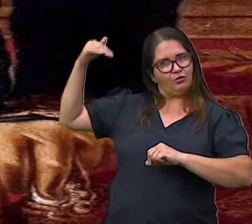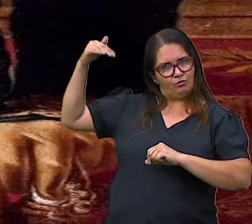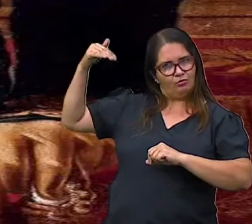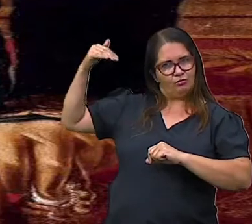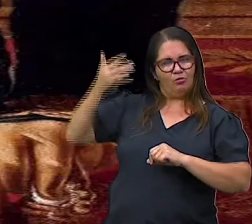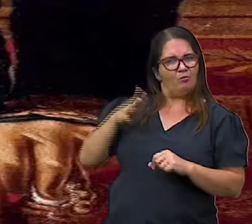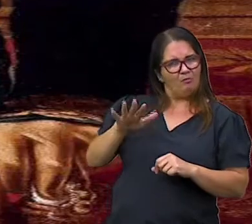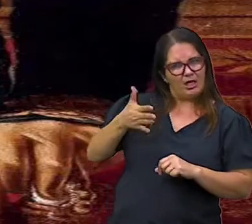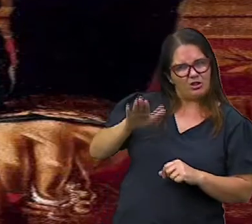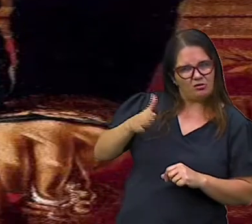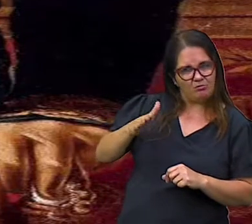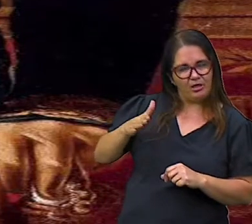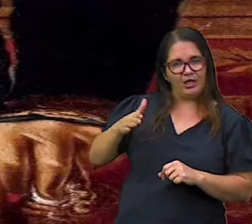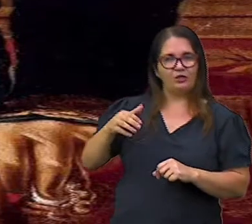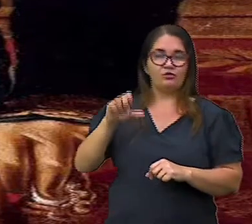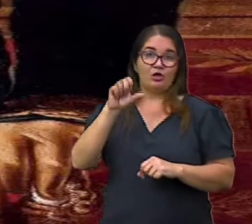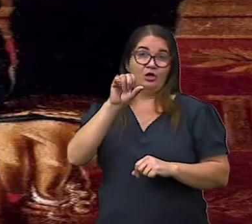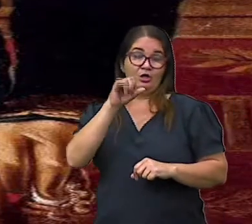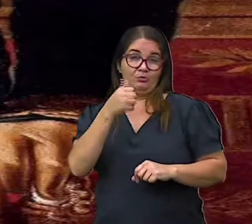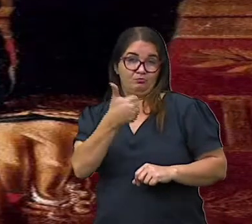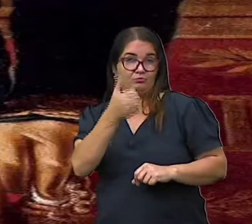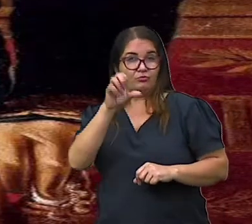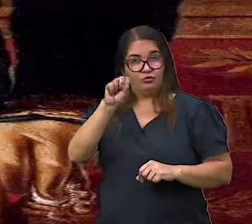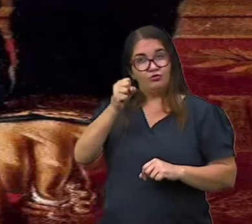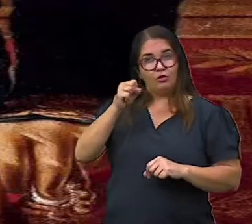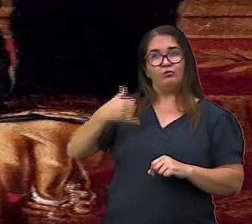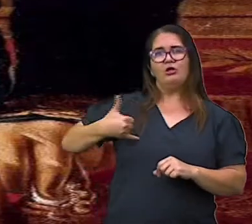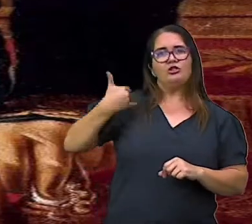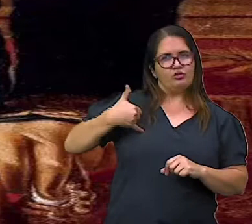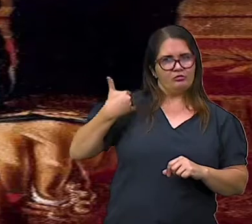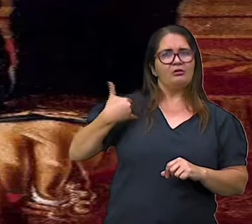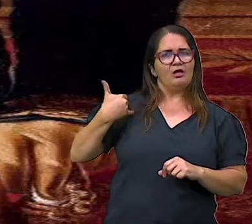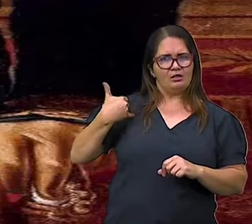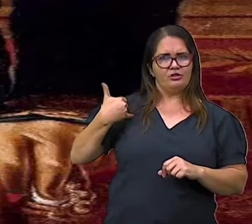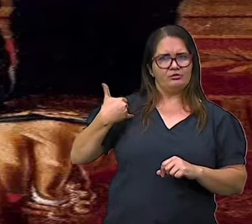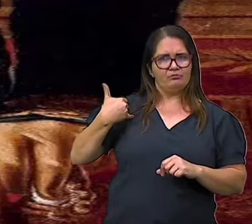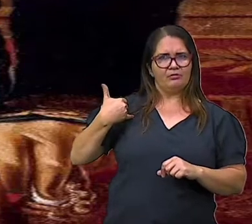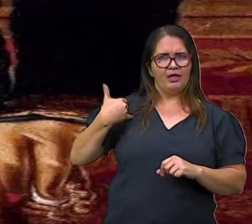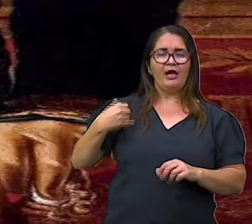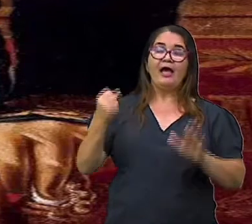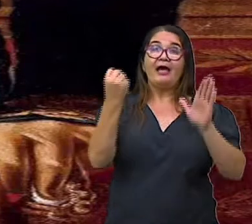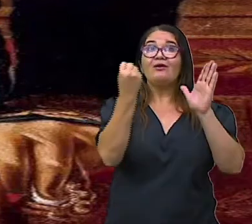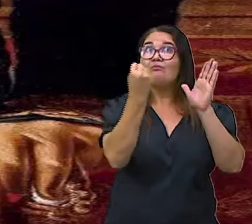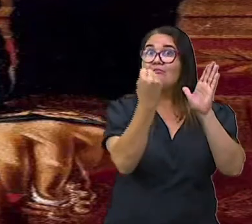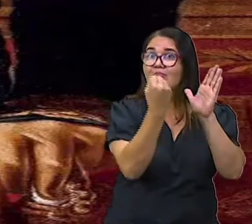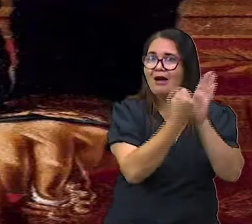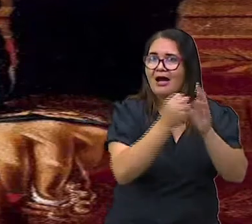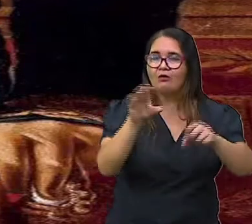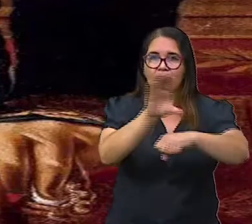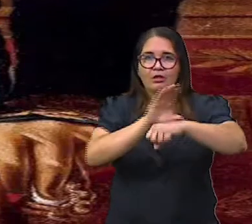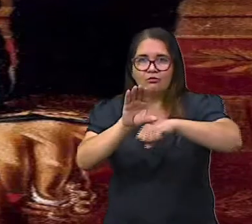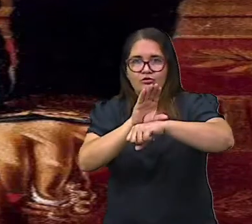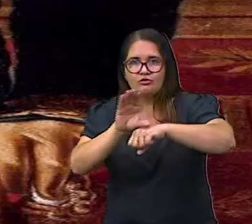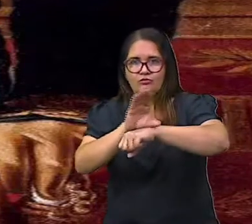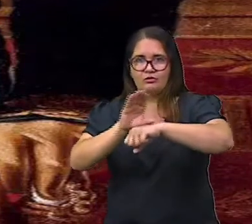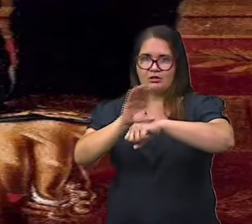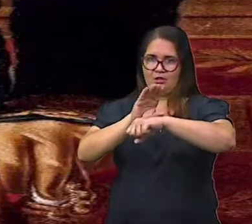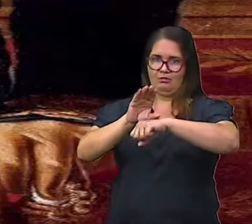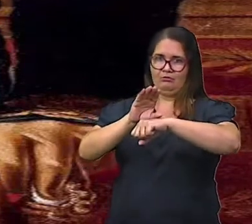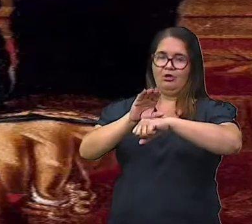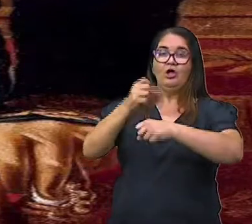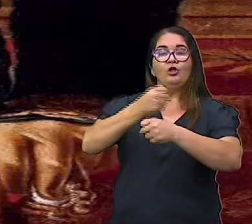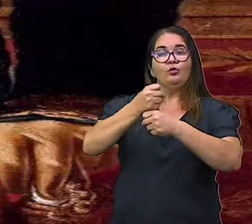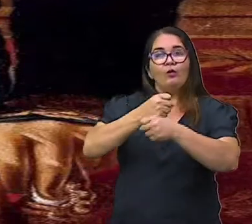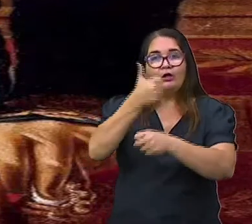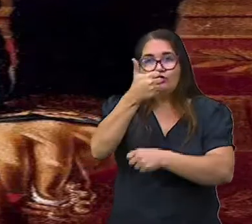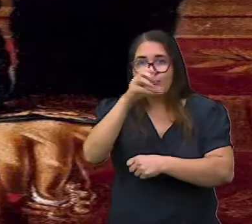18 anos. Isso conforme era estipulada na Constituição de 1824.